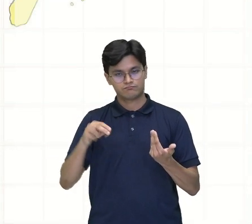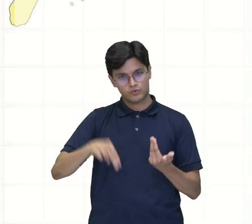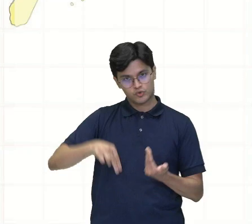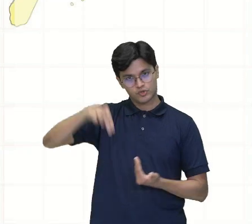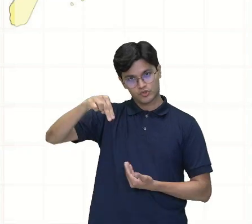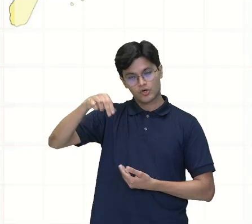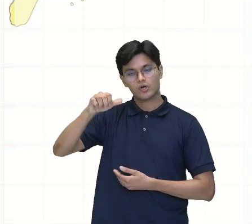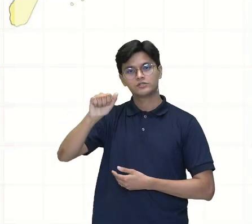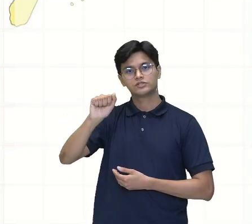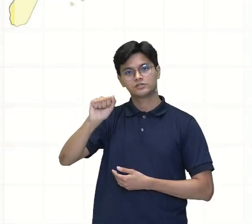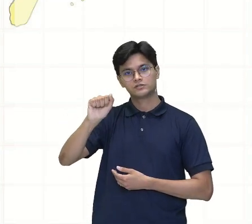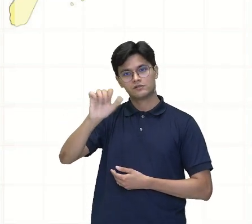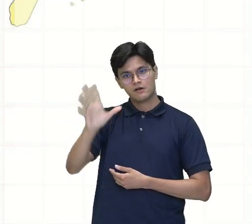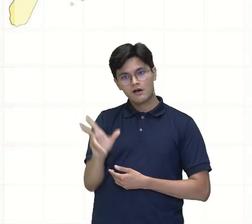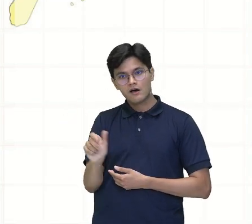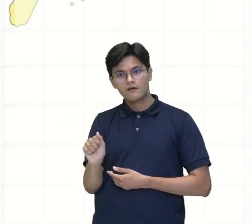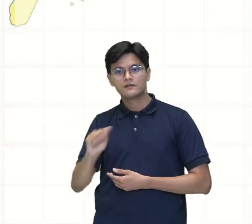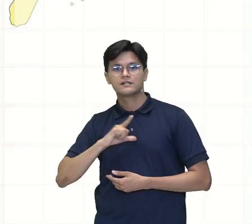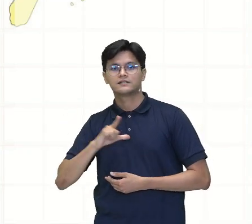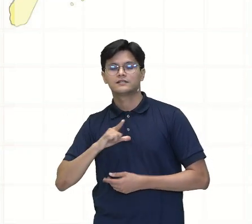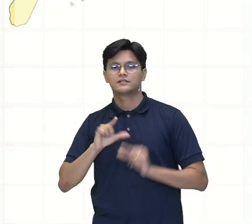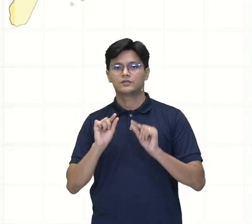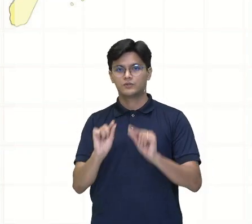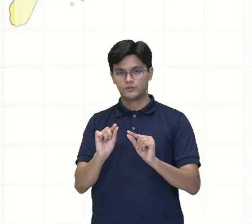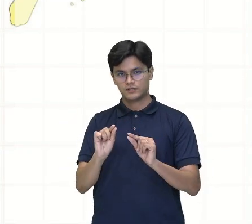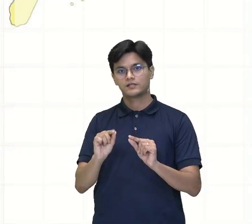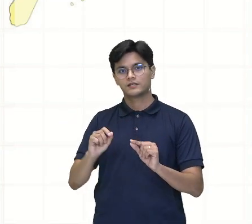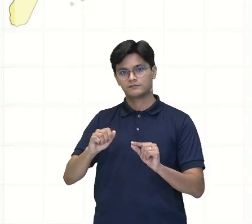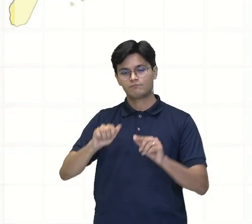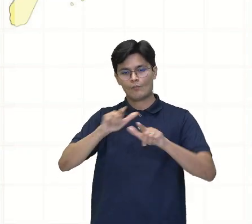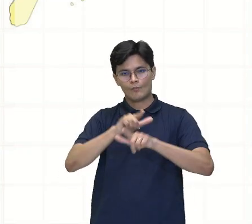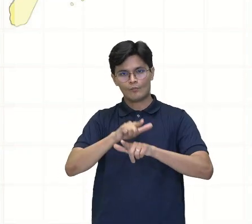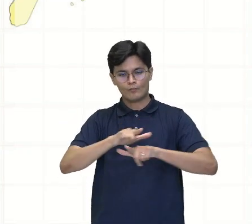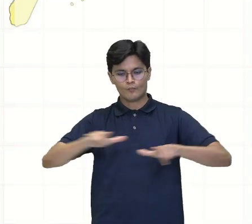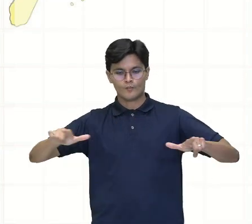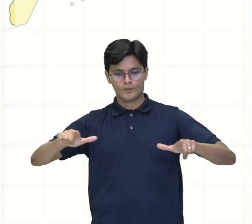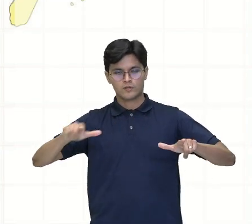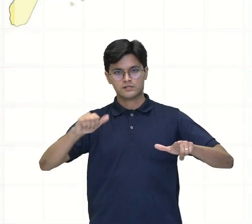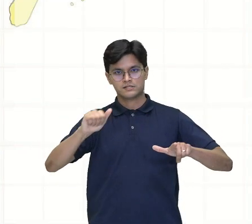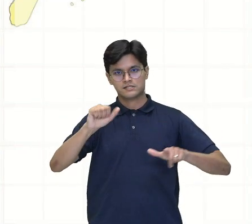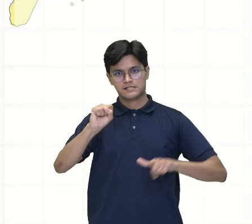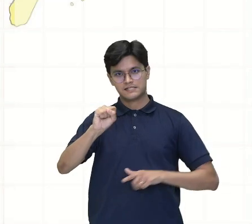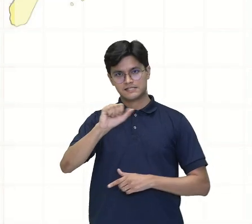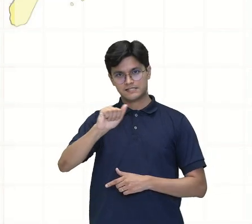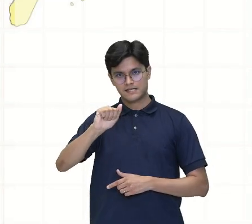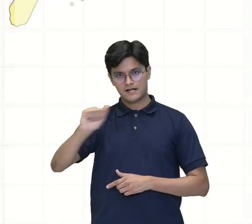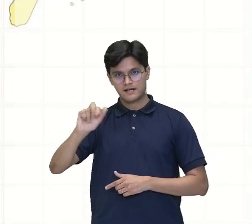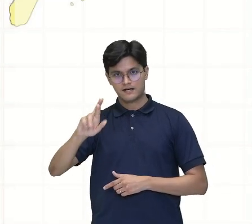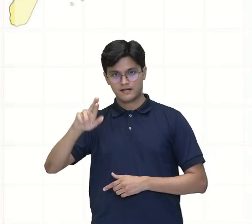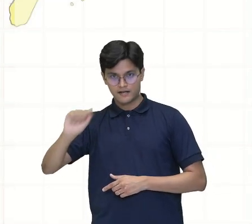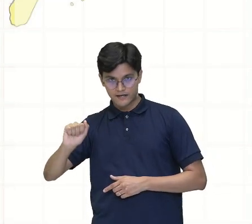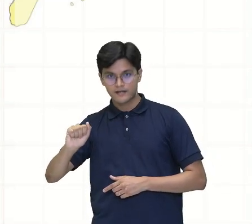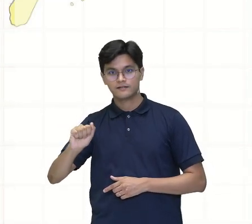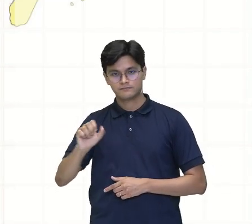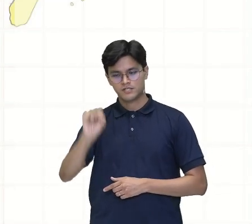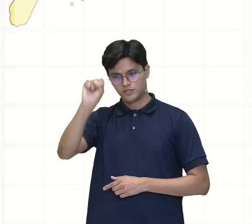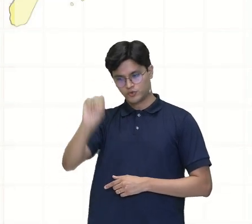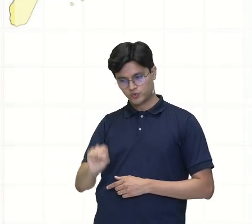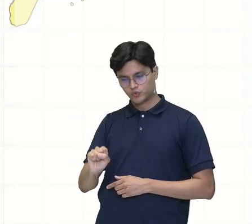nós temos a presença do deserto do Saara, para a região sul do continente africano, que nós temos a presença de